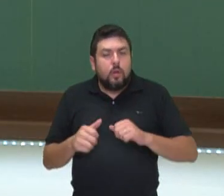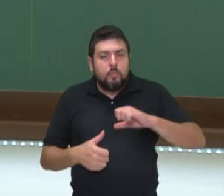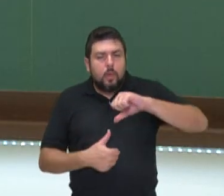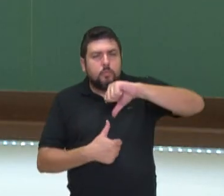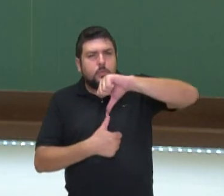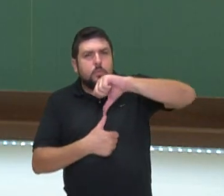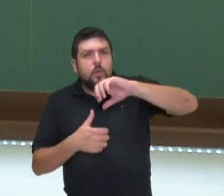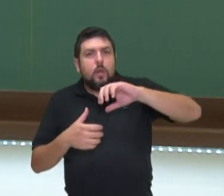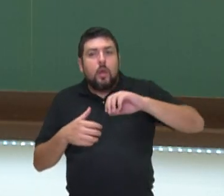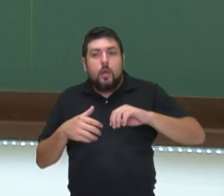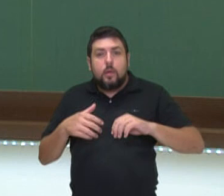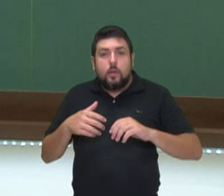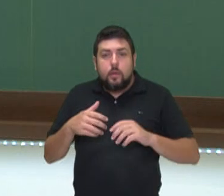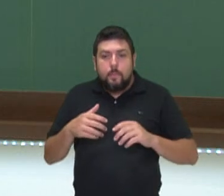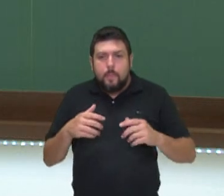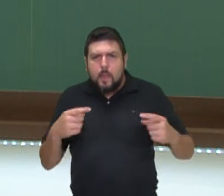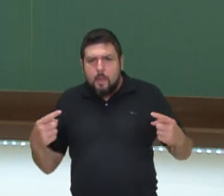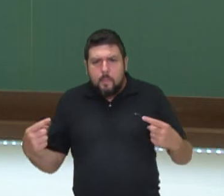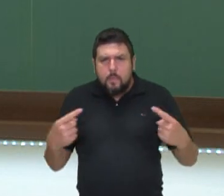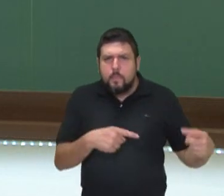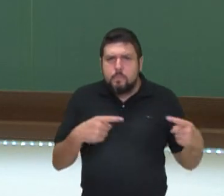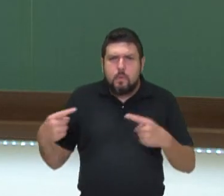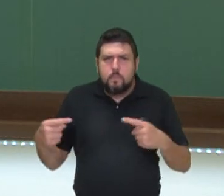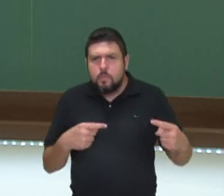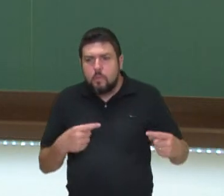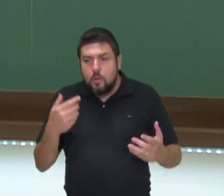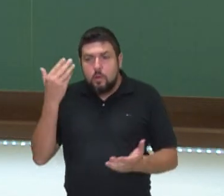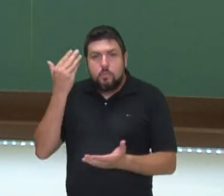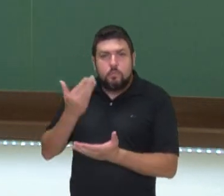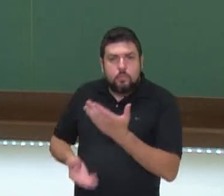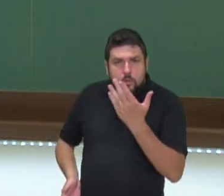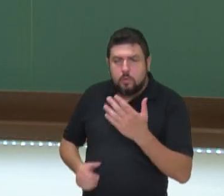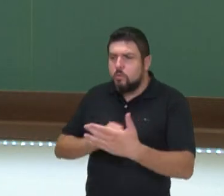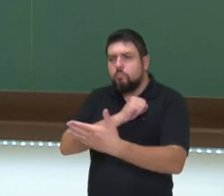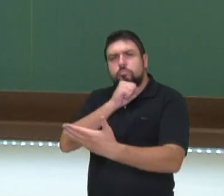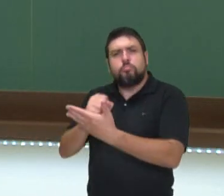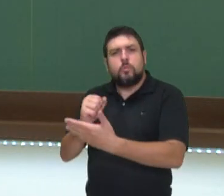O time que perdesse era morto, né?